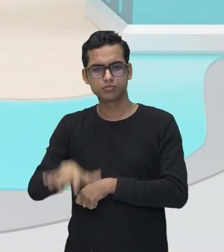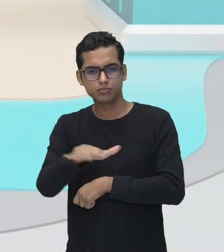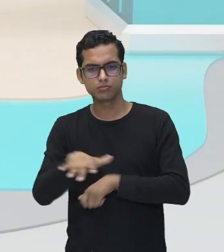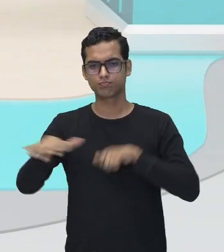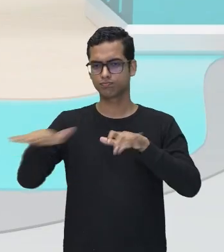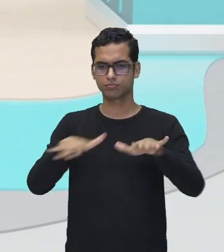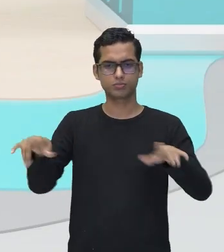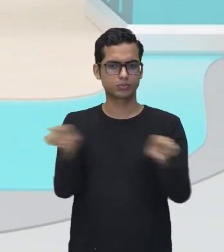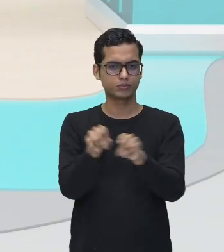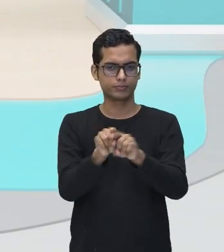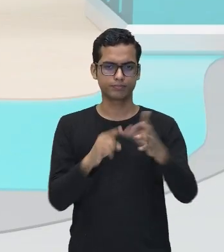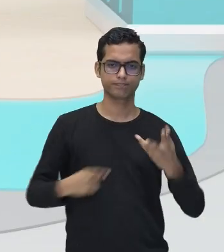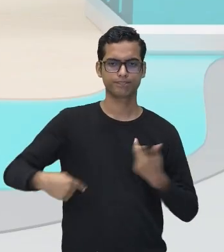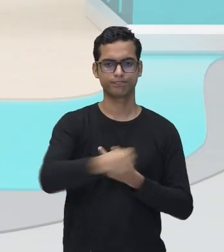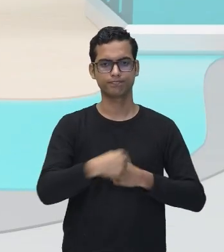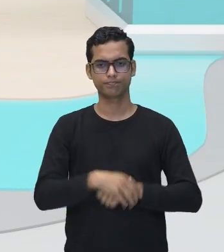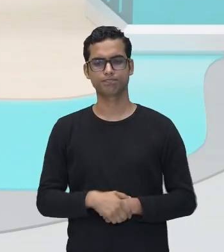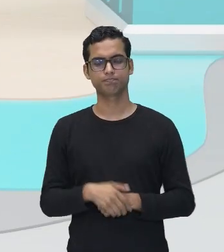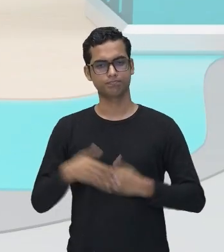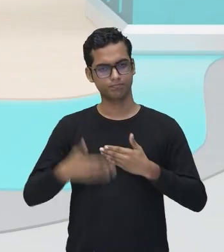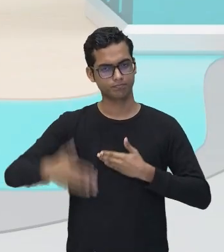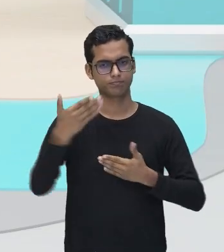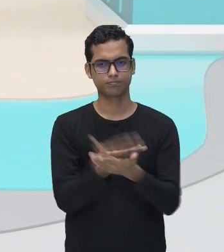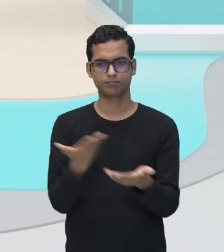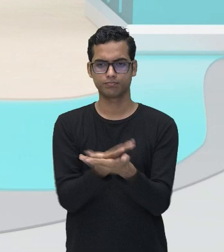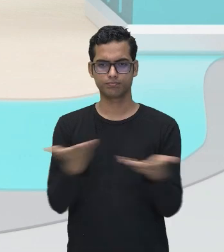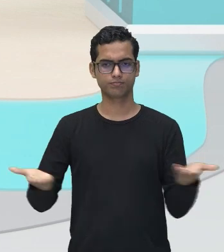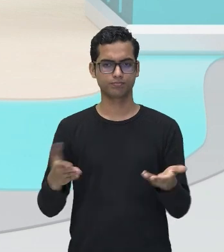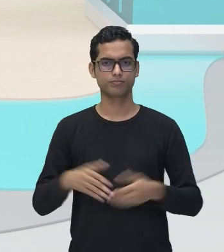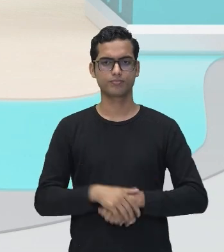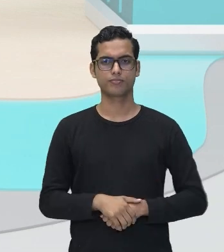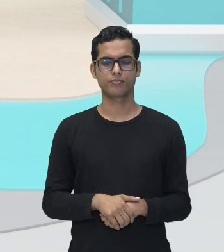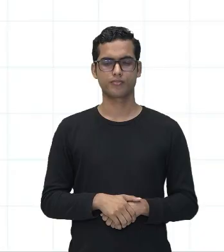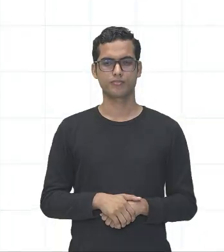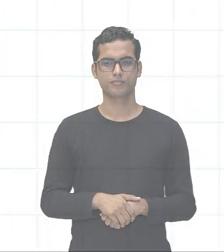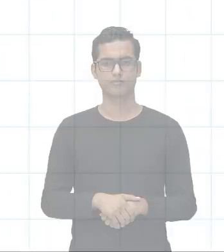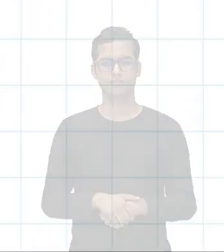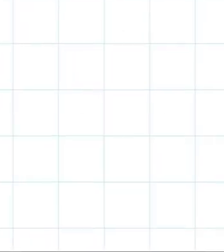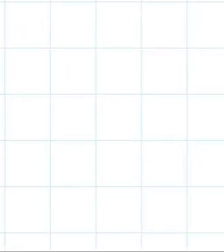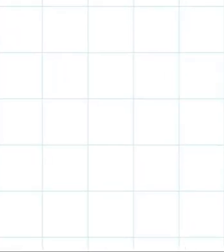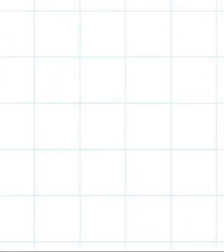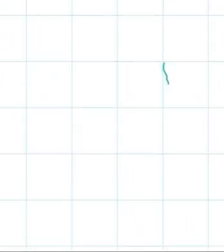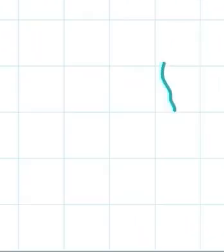movimento. E vamos dar início a esta aula.